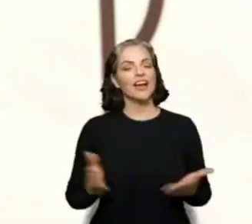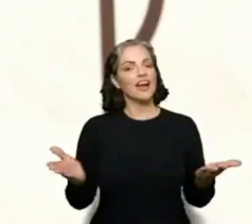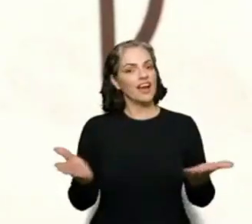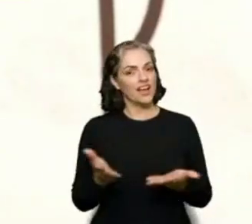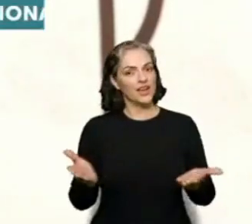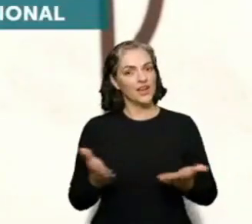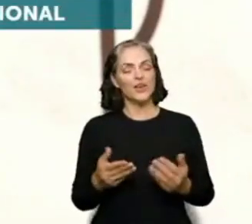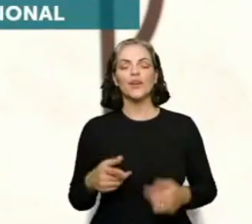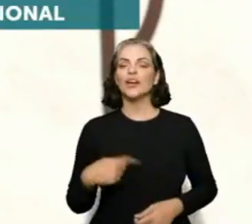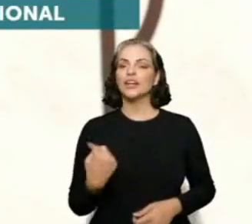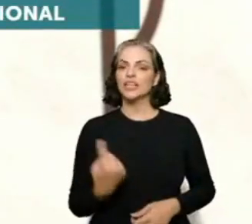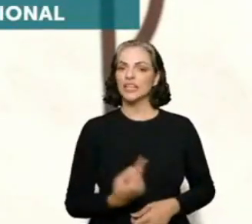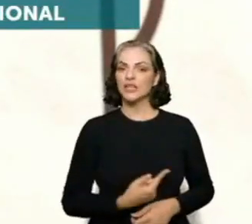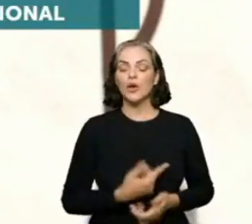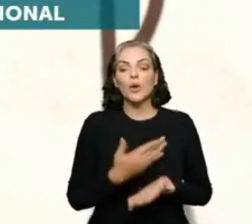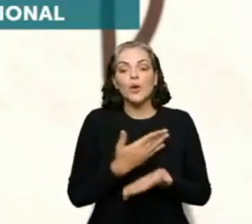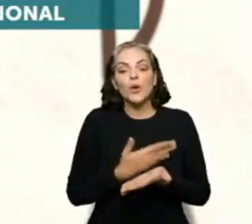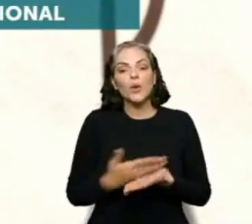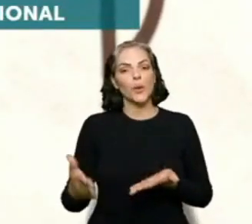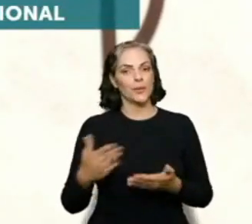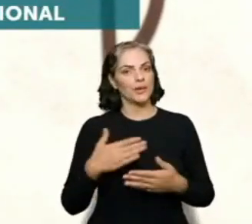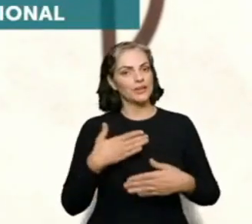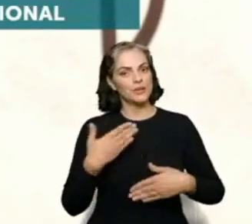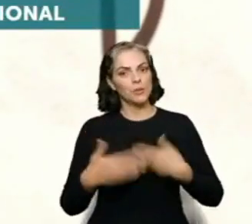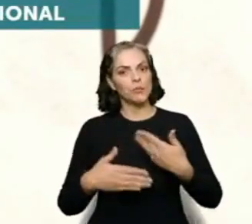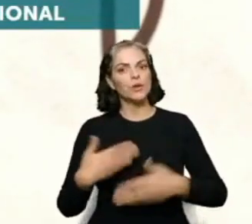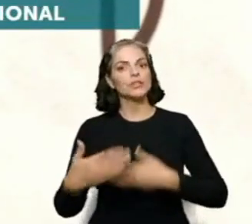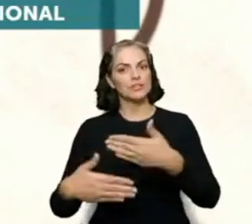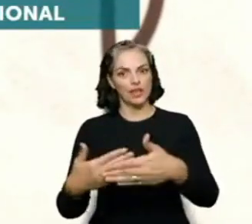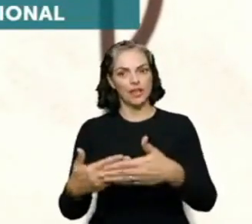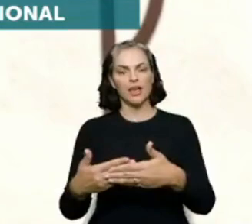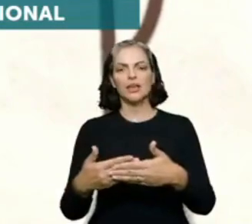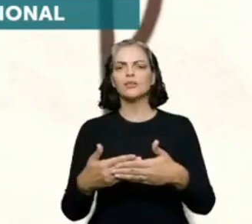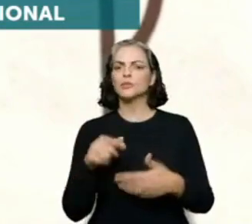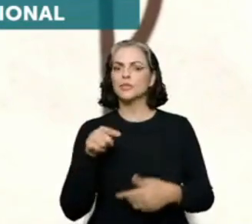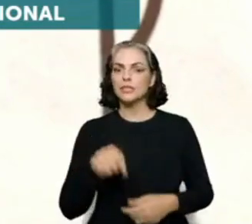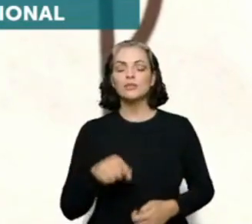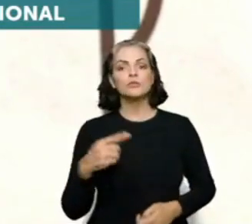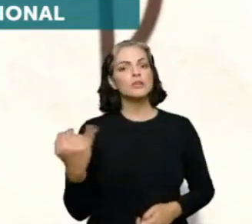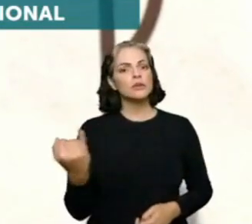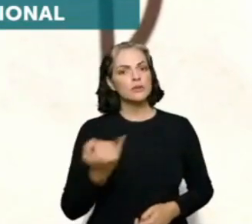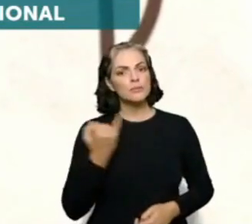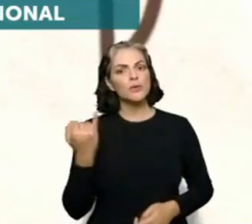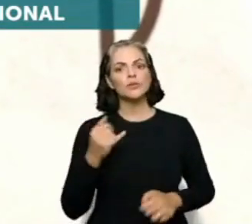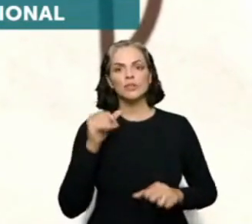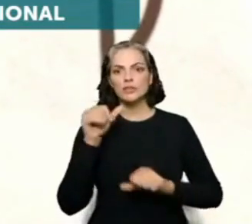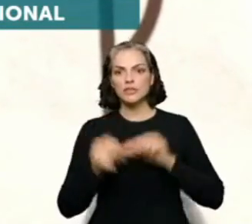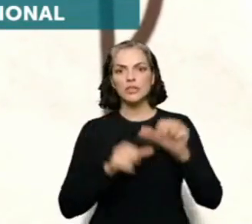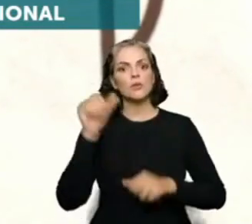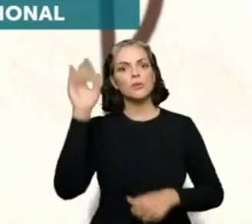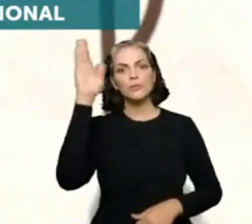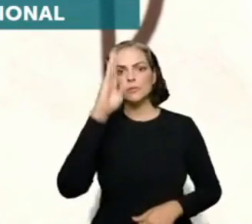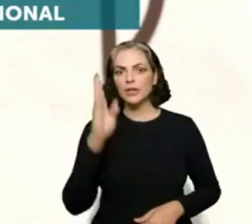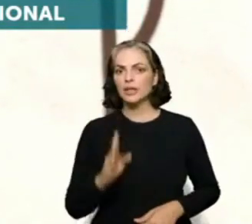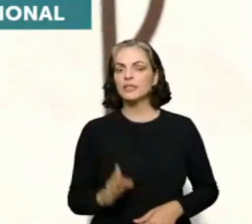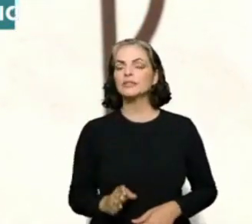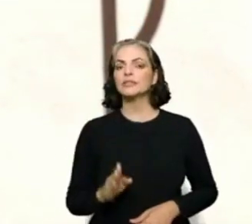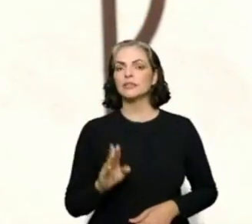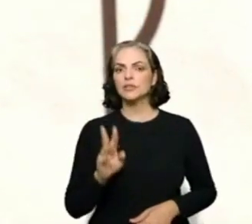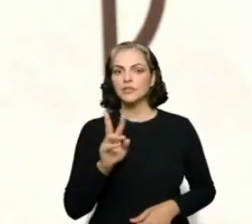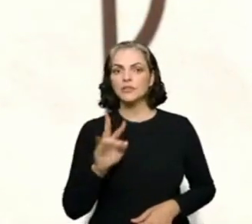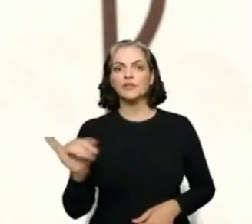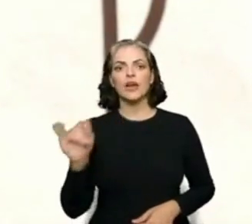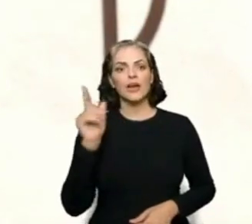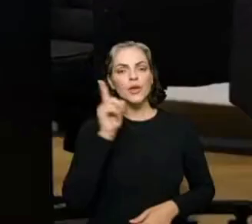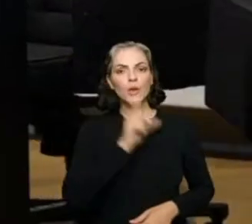Porque nós estamos iniciando um processo, e esse processo certamente é um processo transformador, um processo